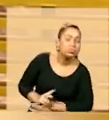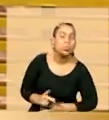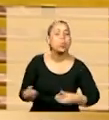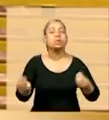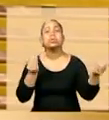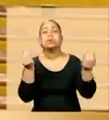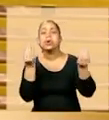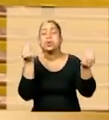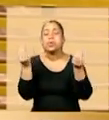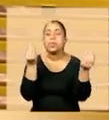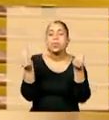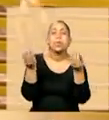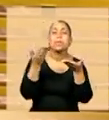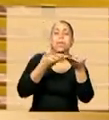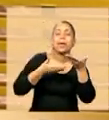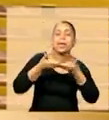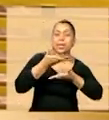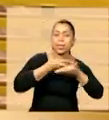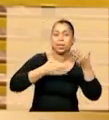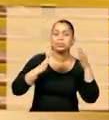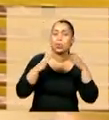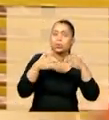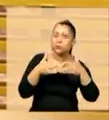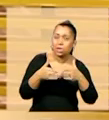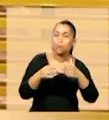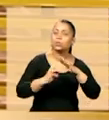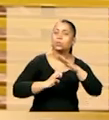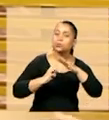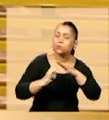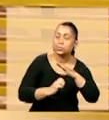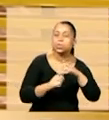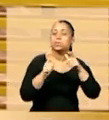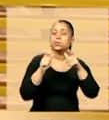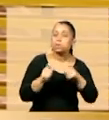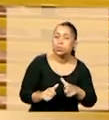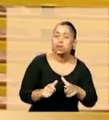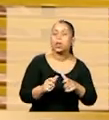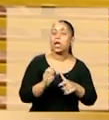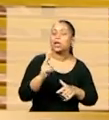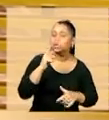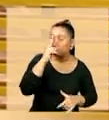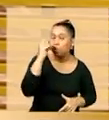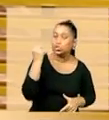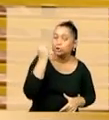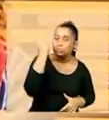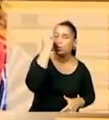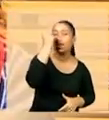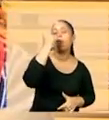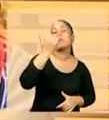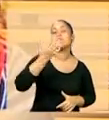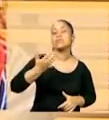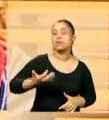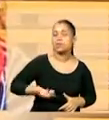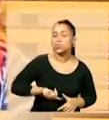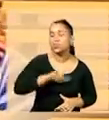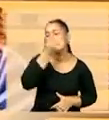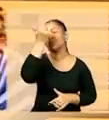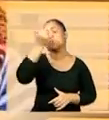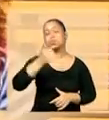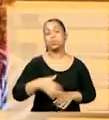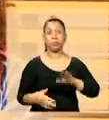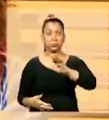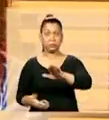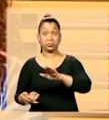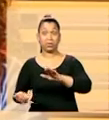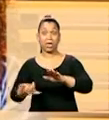é que é essa relação do centro com essas empresas, com esses locais de graves acidentes? Quando nós temos a